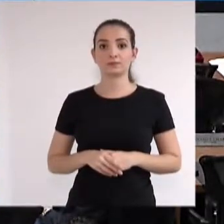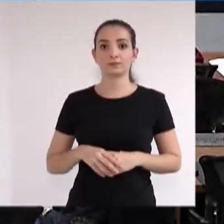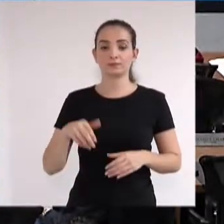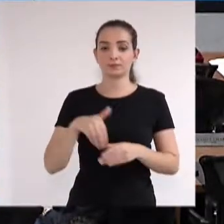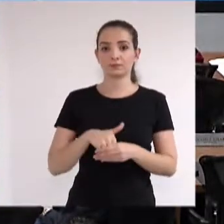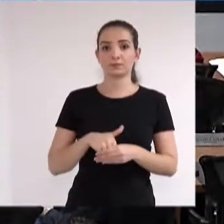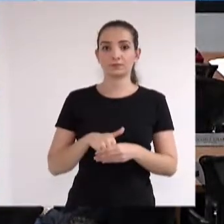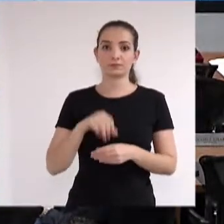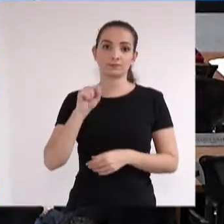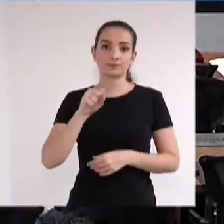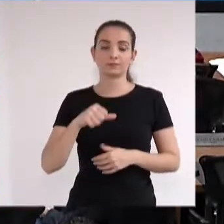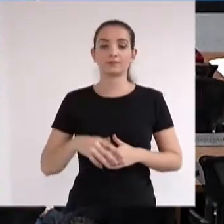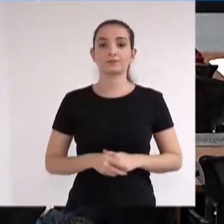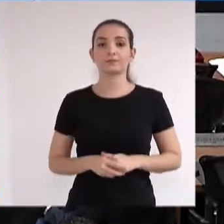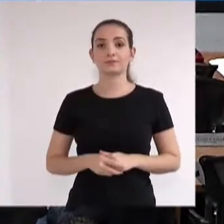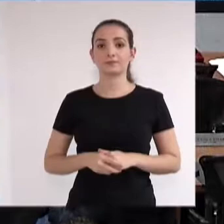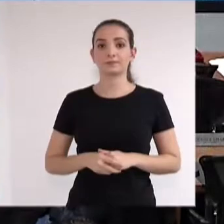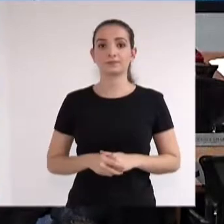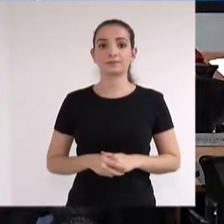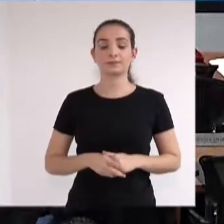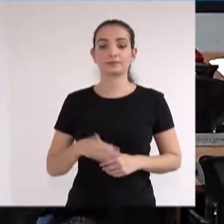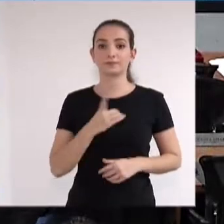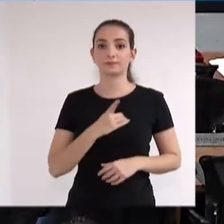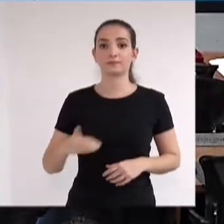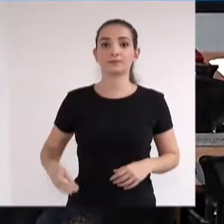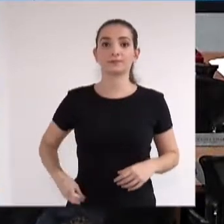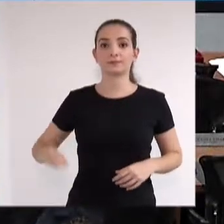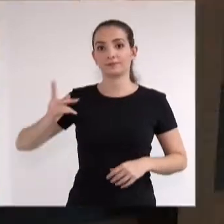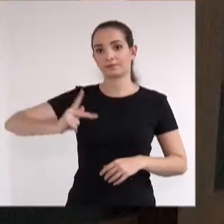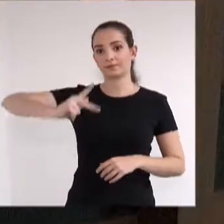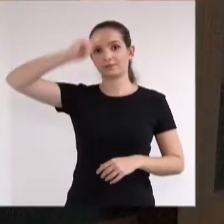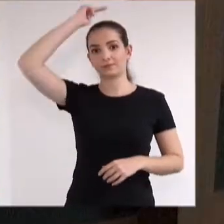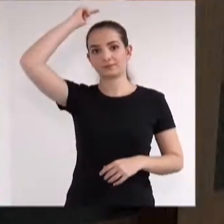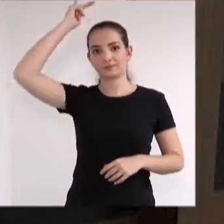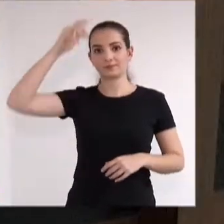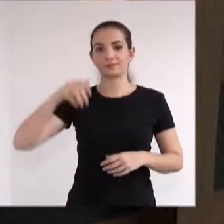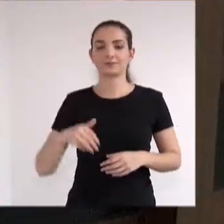Deputado Olevan de Matos, vota sim. Deputado Paulo Correia.